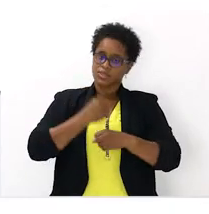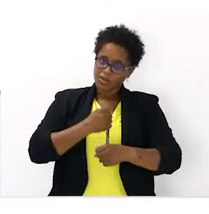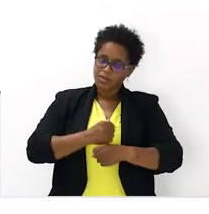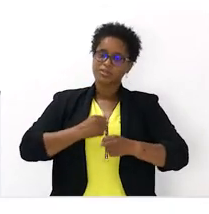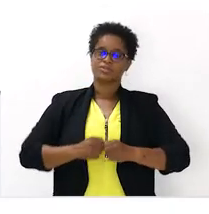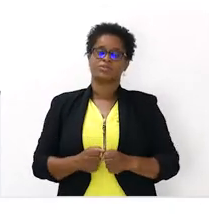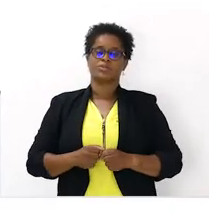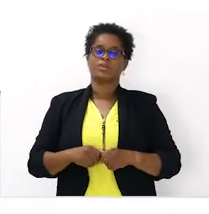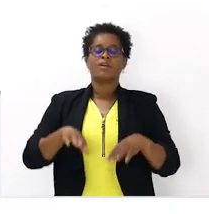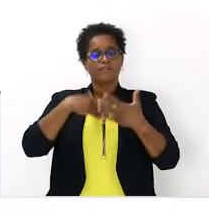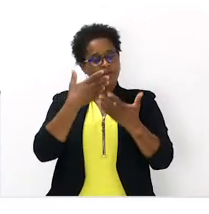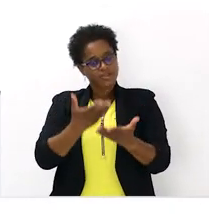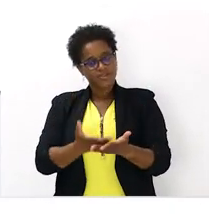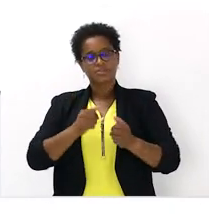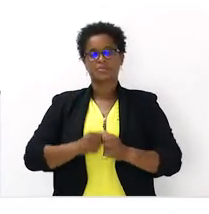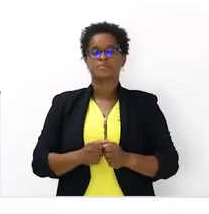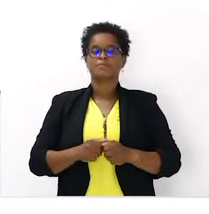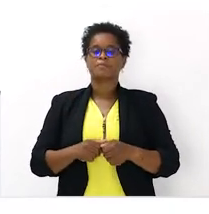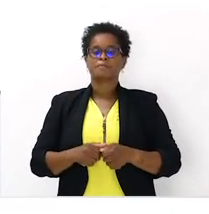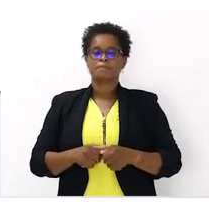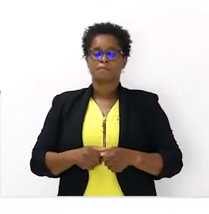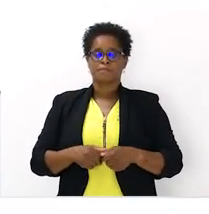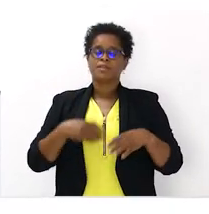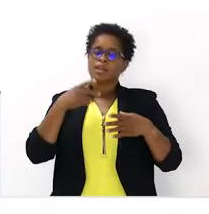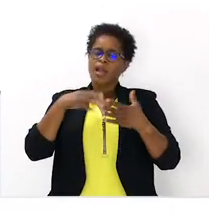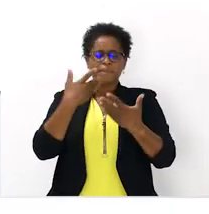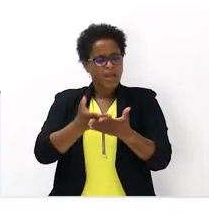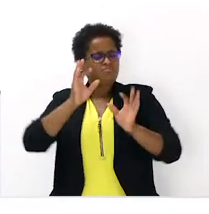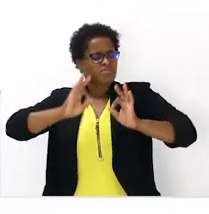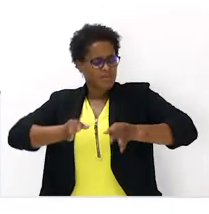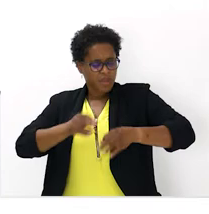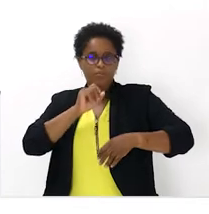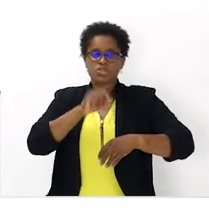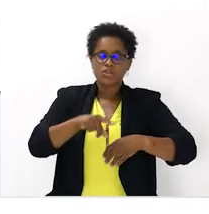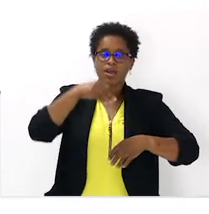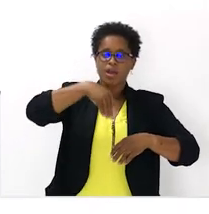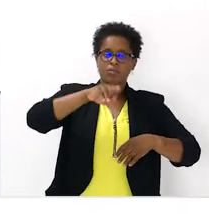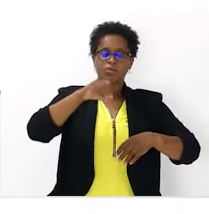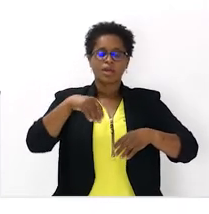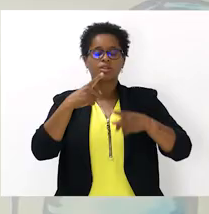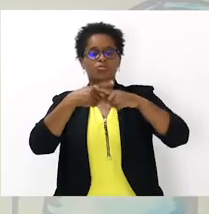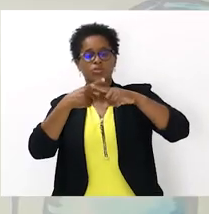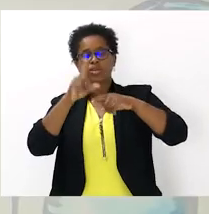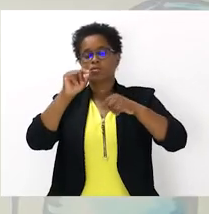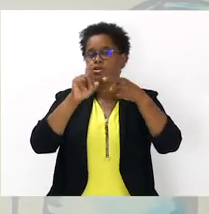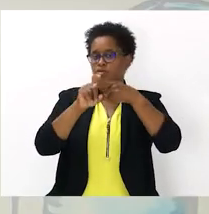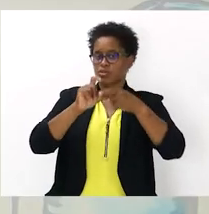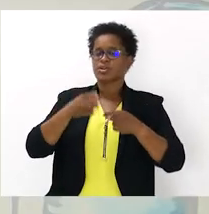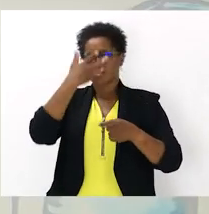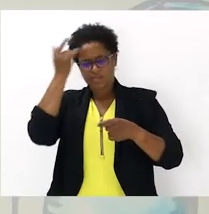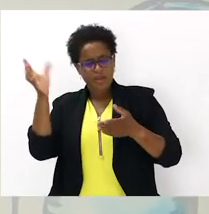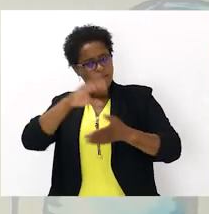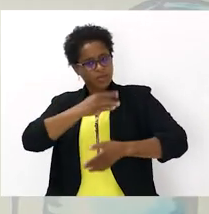Exercício. Aplicando sempre que é possível a propriedade da multiplicação e da divisão. E simplificar